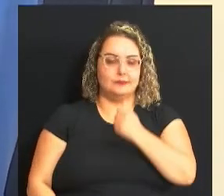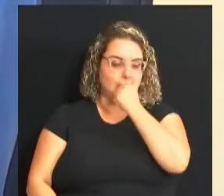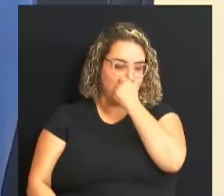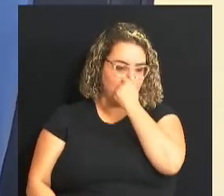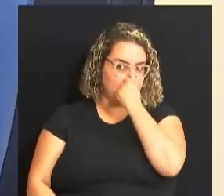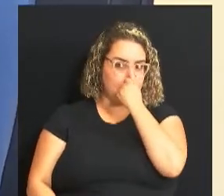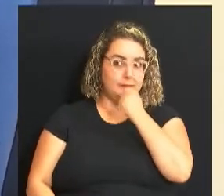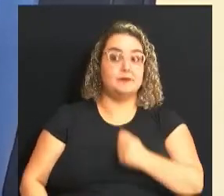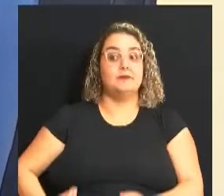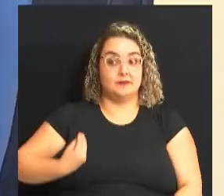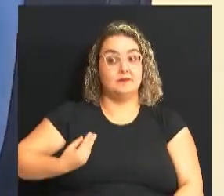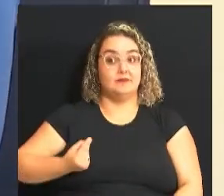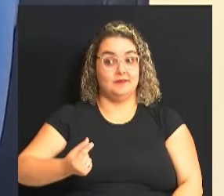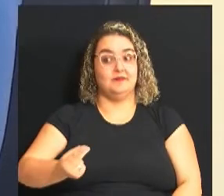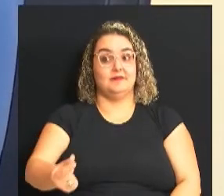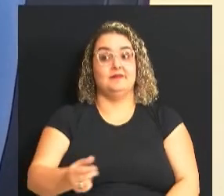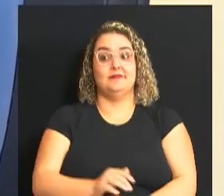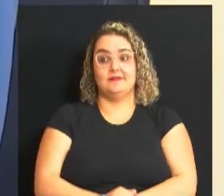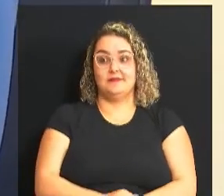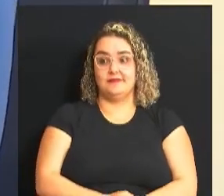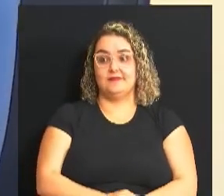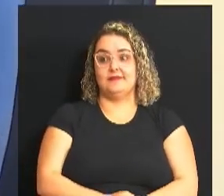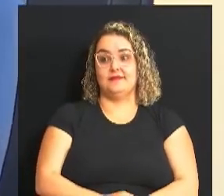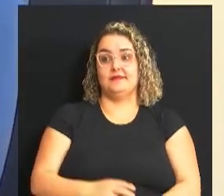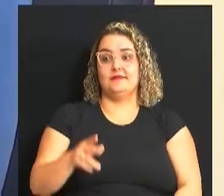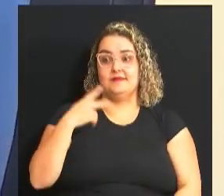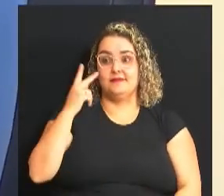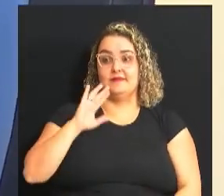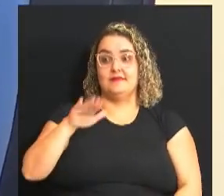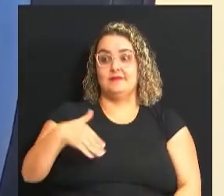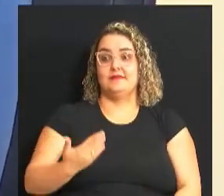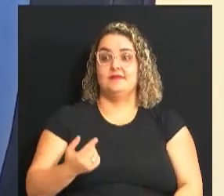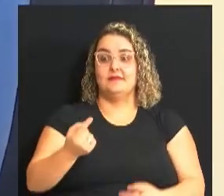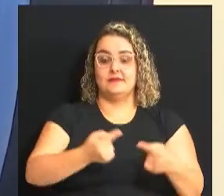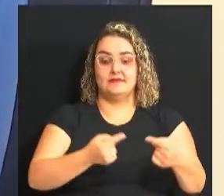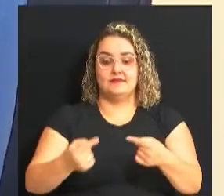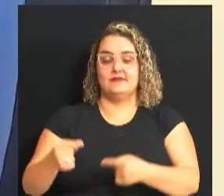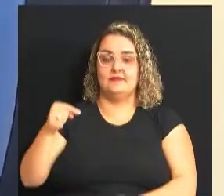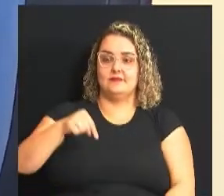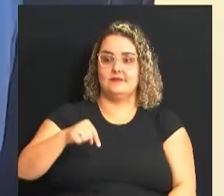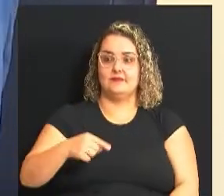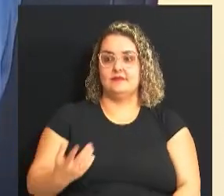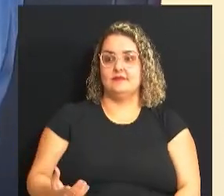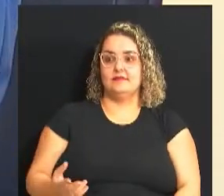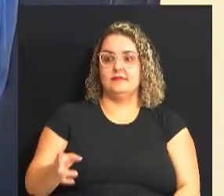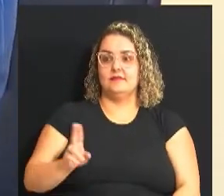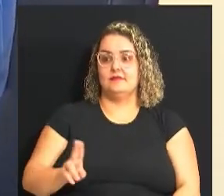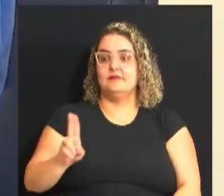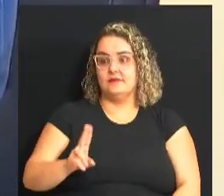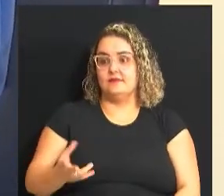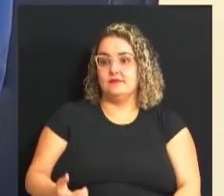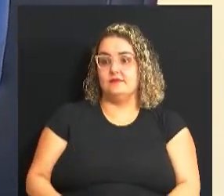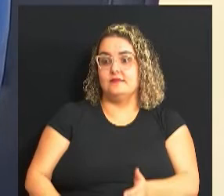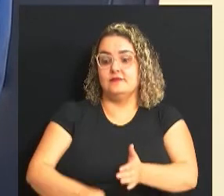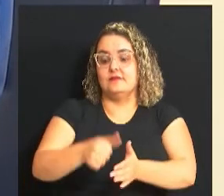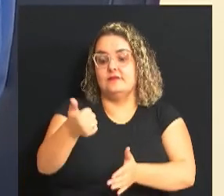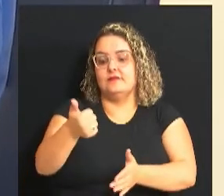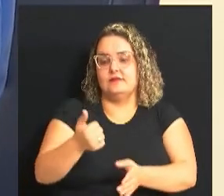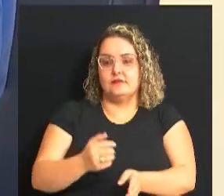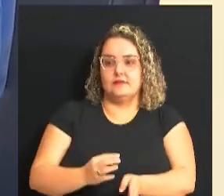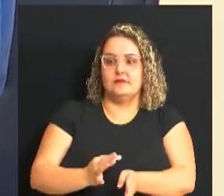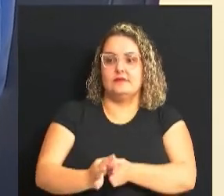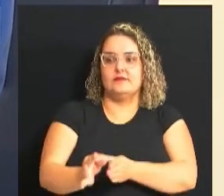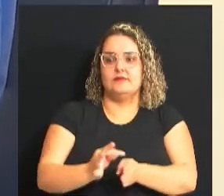viver bastante, né? Mas eu era vereador quando a gente debateu aqui a implantação dos primeiros conselhos tutelares na década